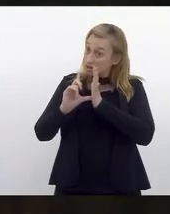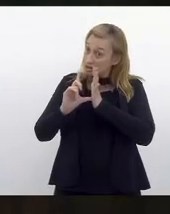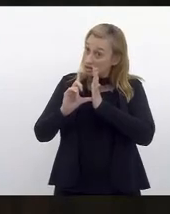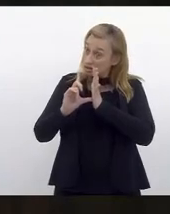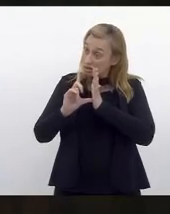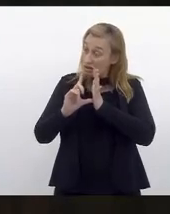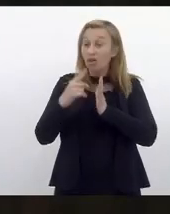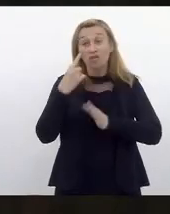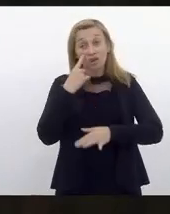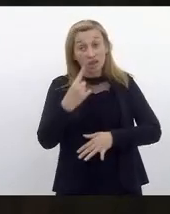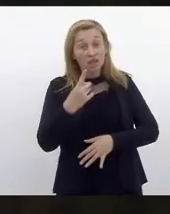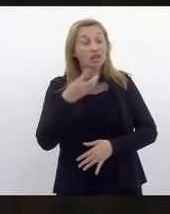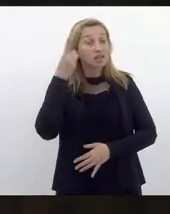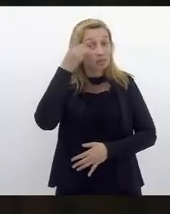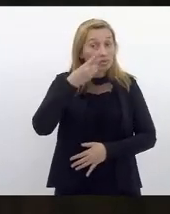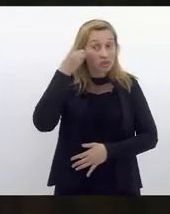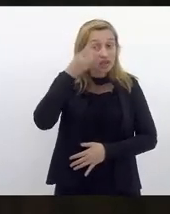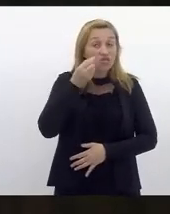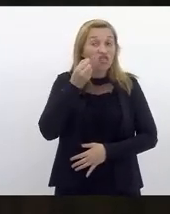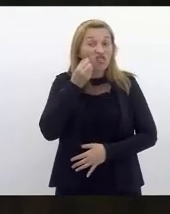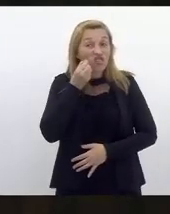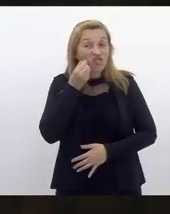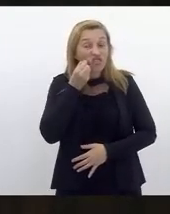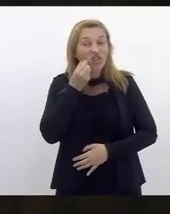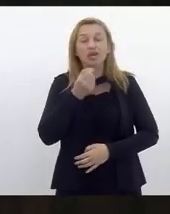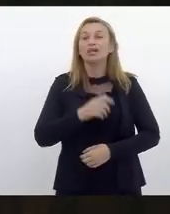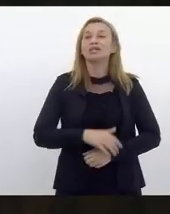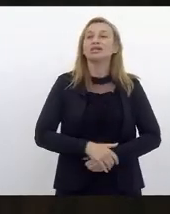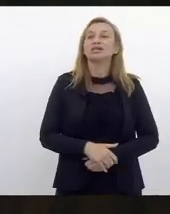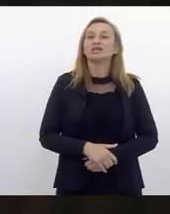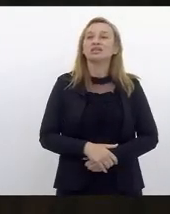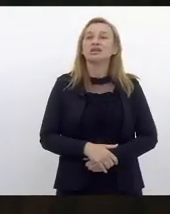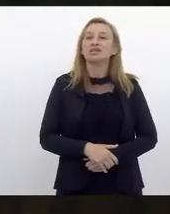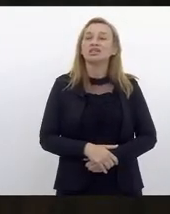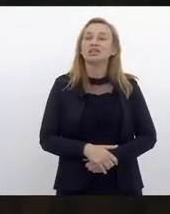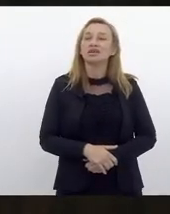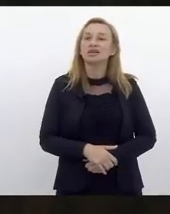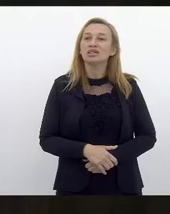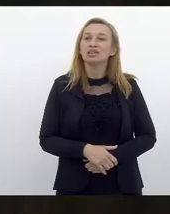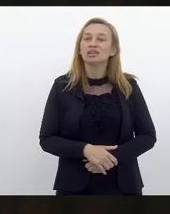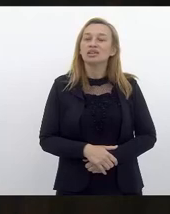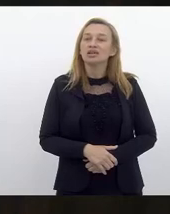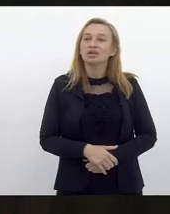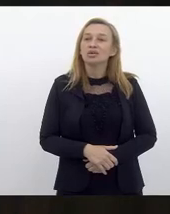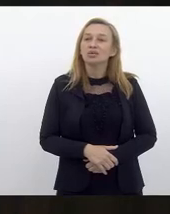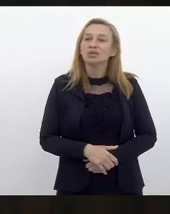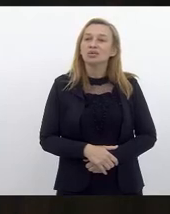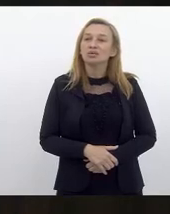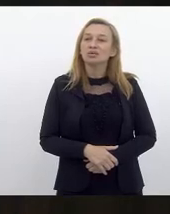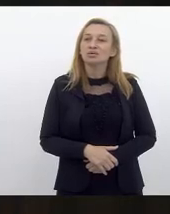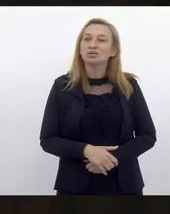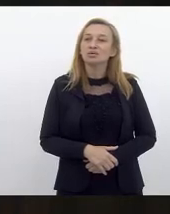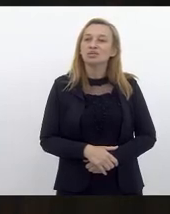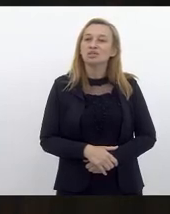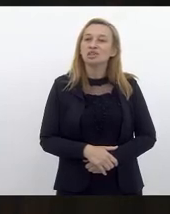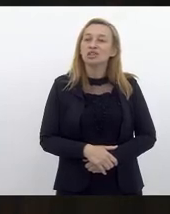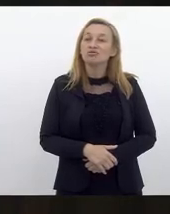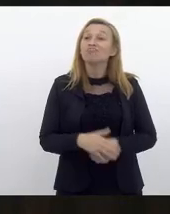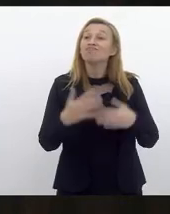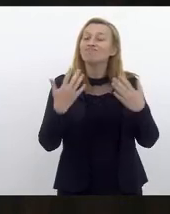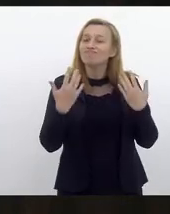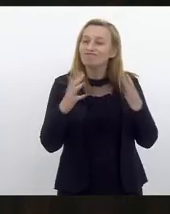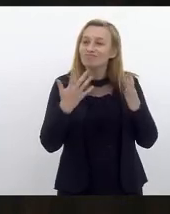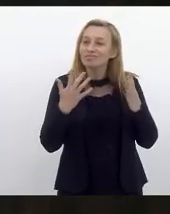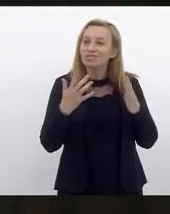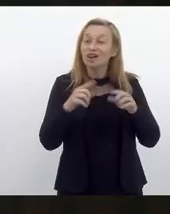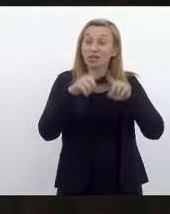sem antes, vejo aqui o deputado Giovanni Ratinho, não sem antes fazer uma saudação